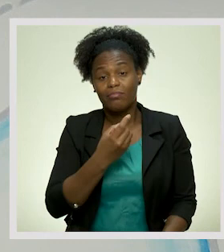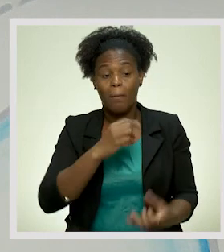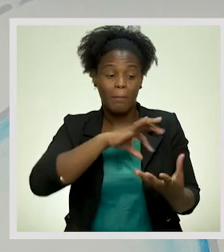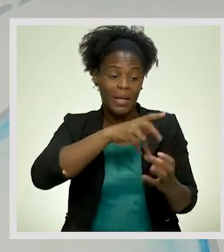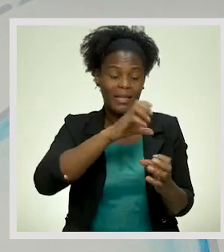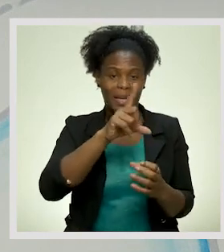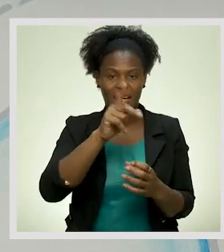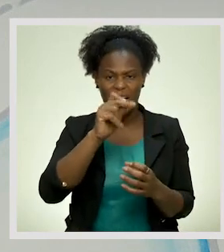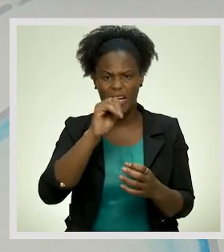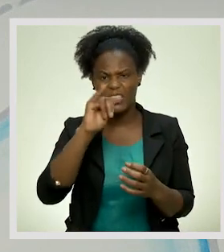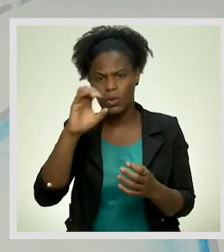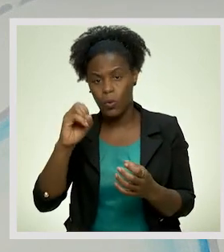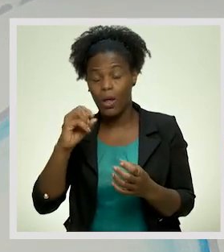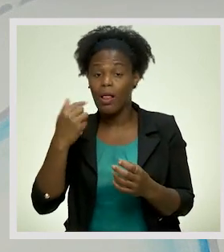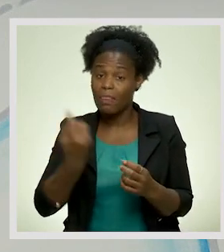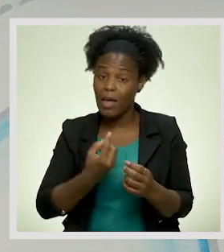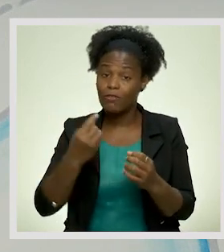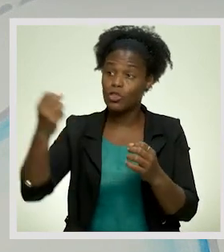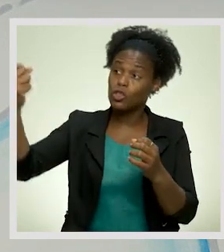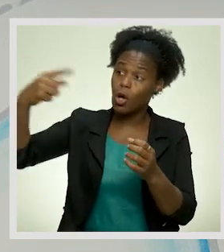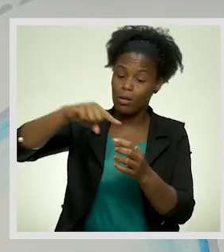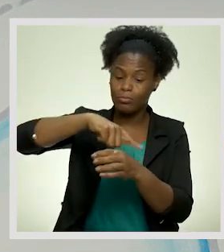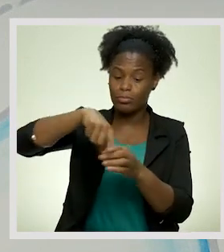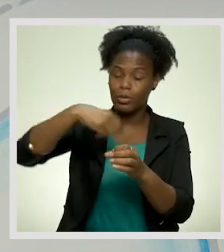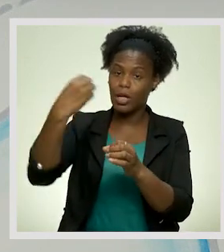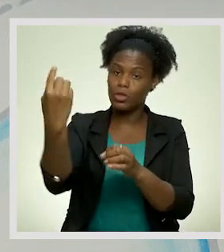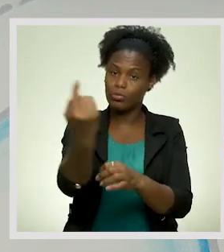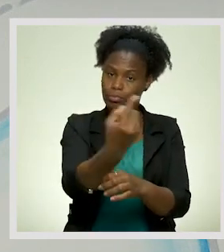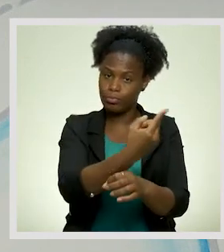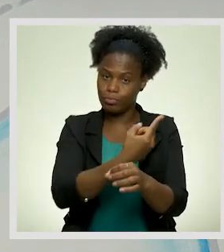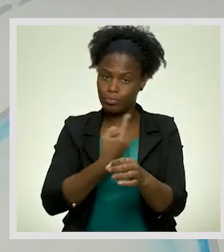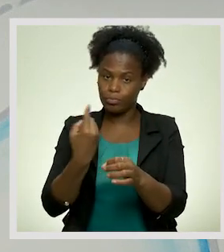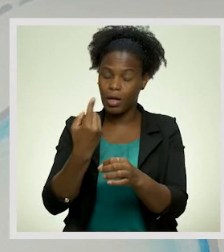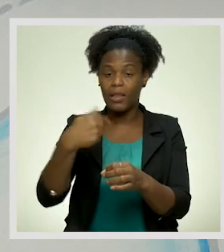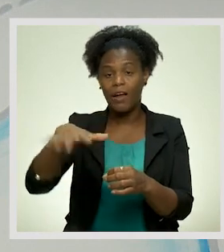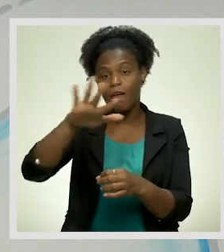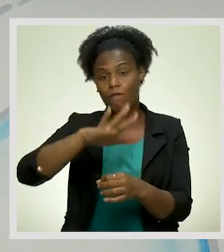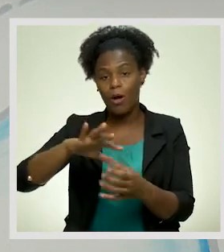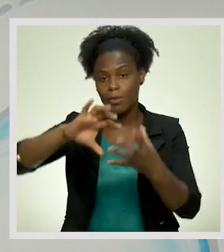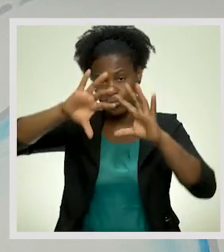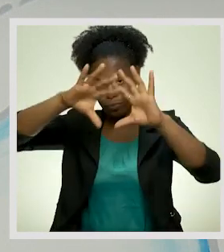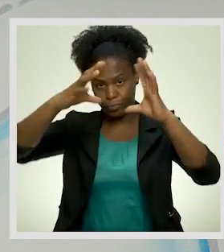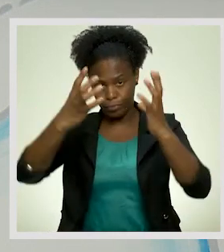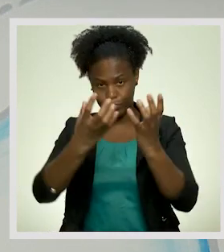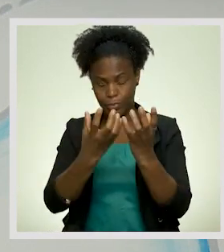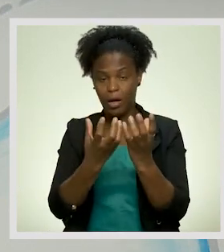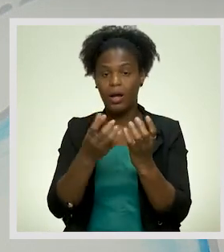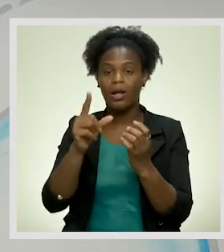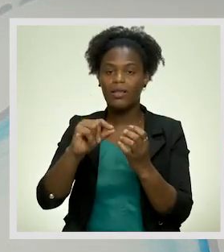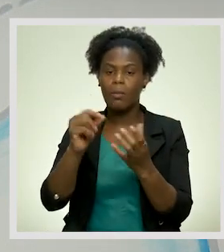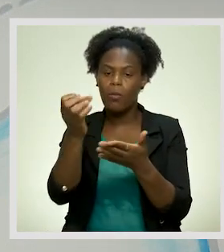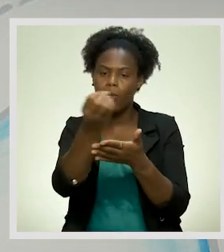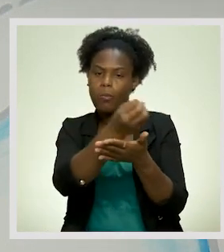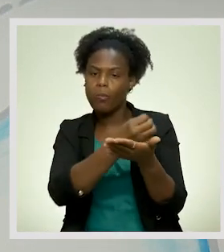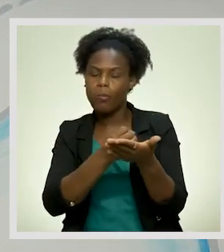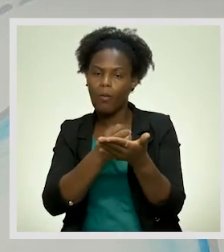caso, girar à volta do Sol, ter aproximadamente a forma esférica e esvaziar a